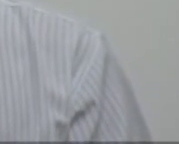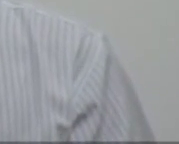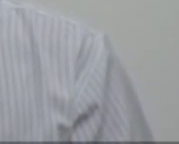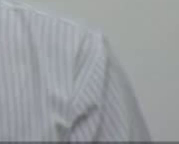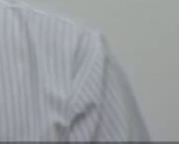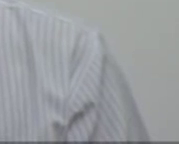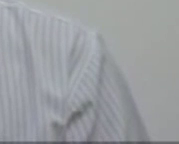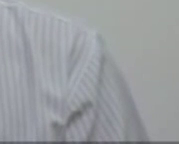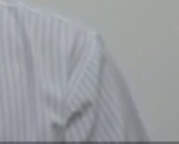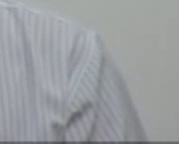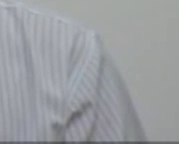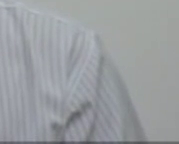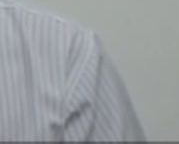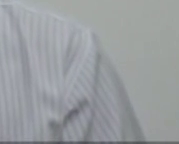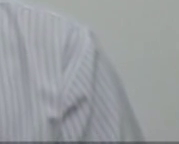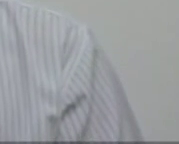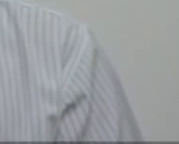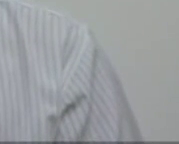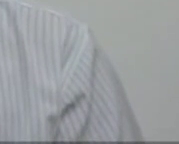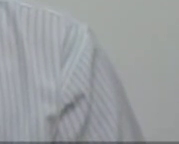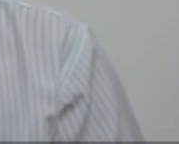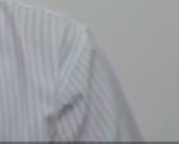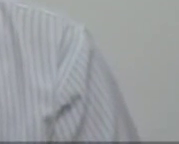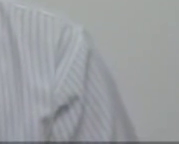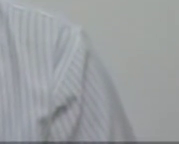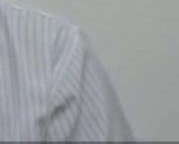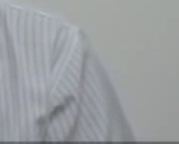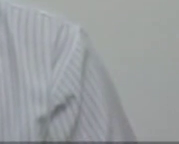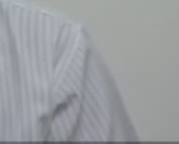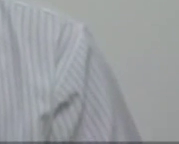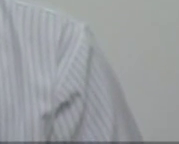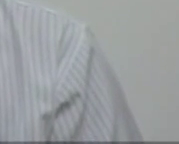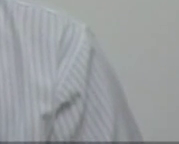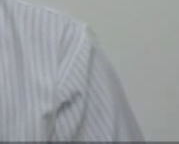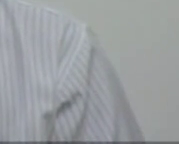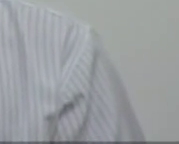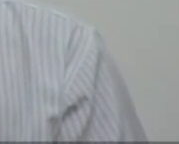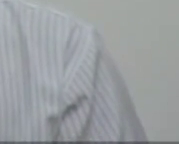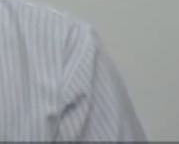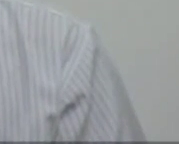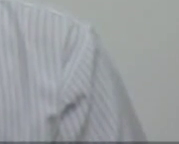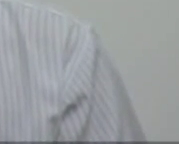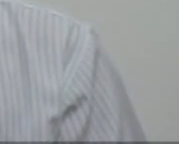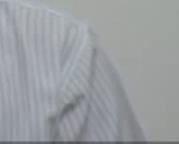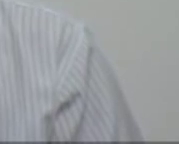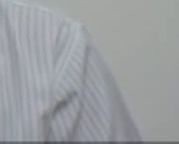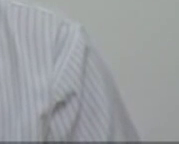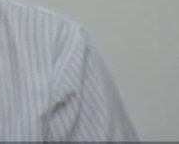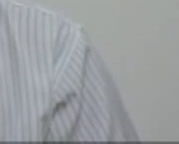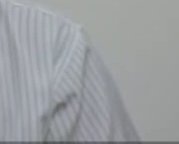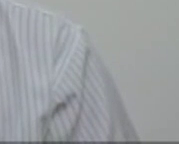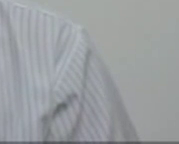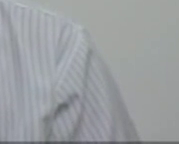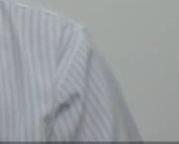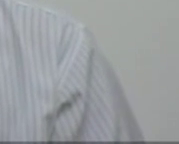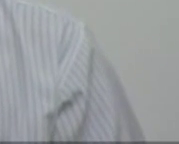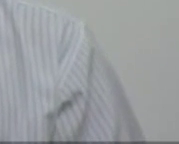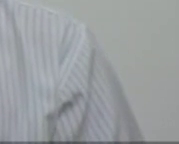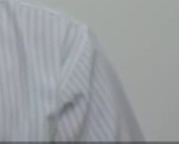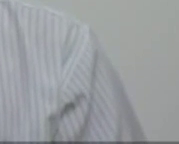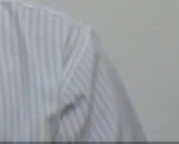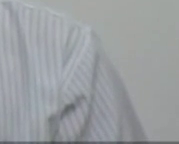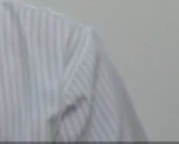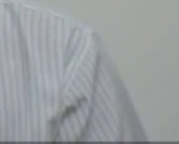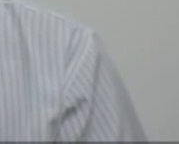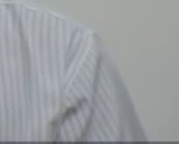ONG com experiência já acumulada nesse tipo de trabalho e conhece bem o assunto aí.